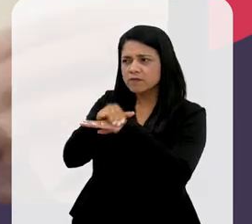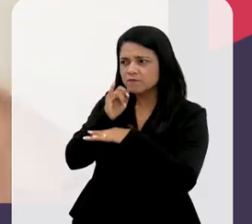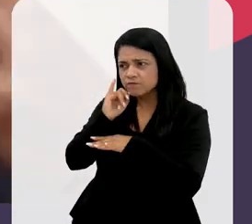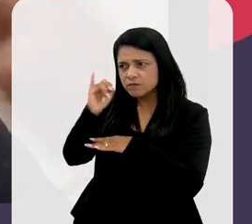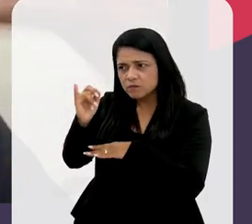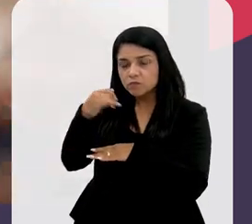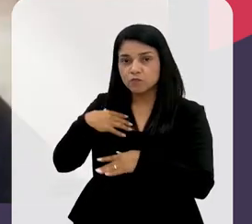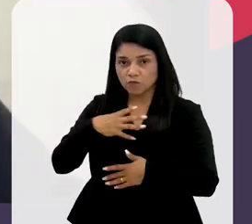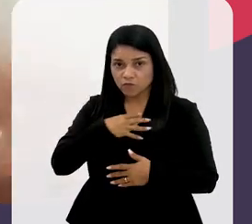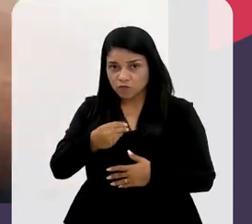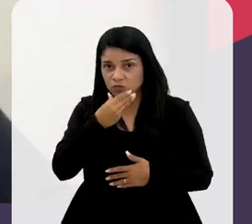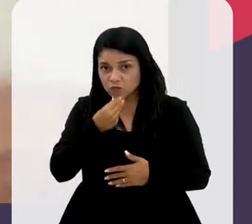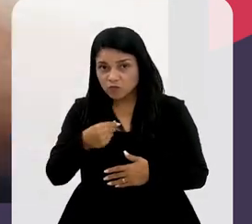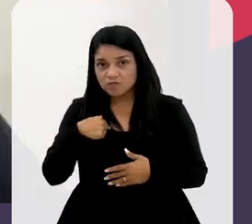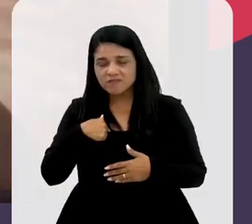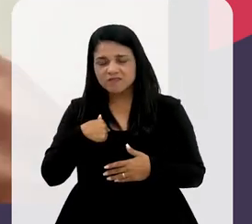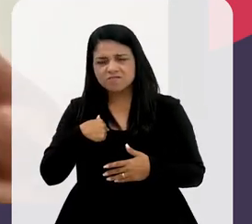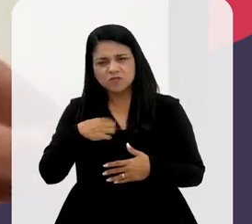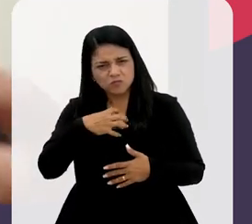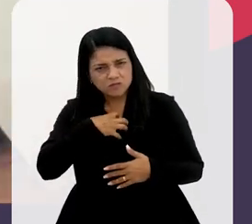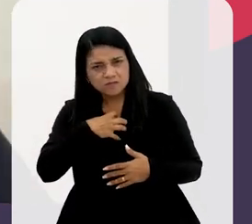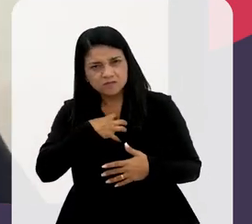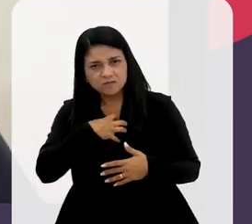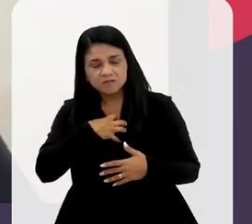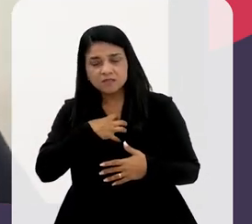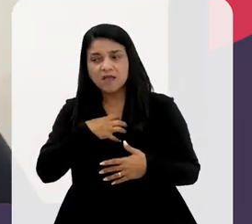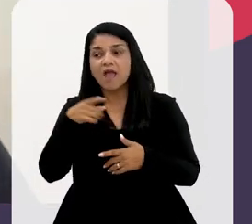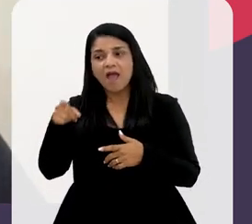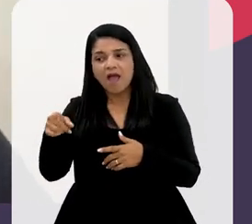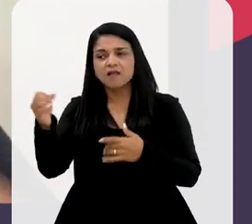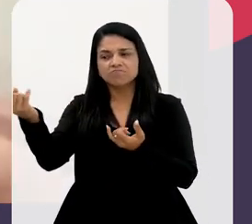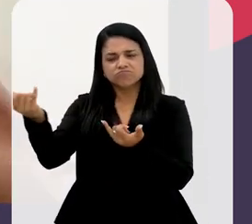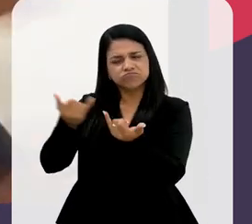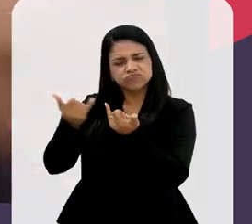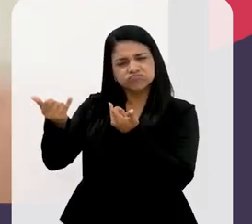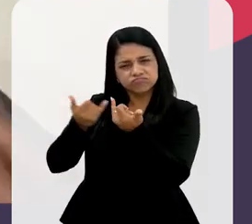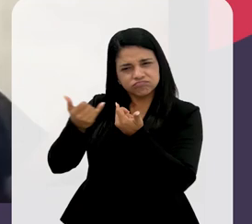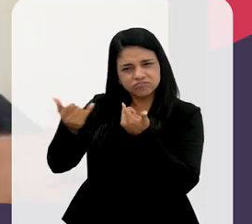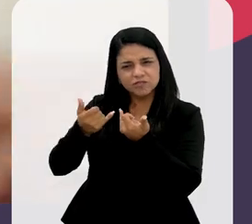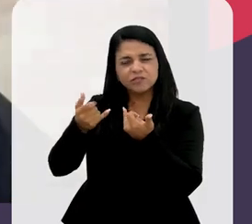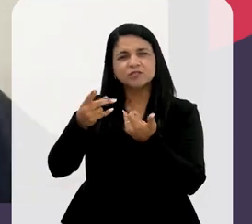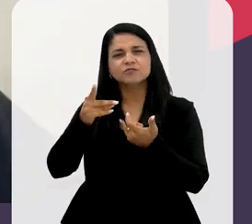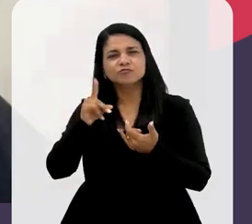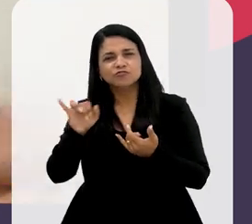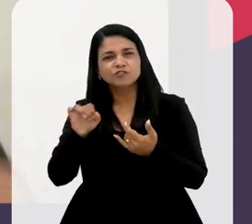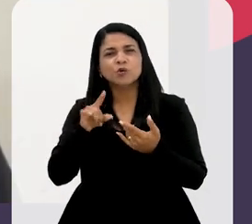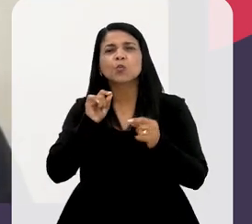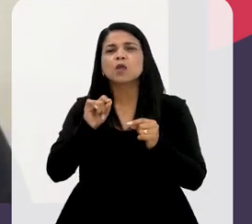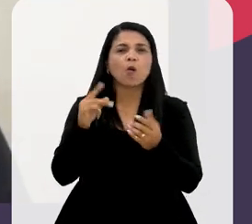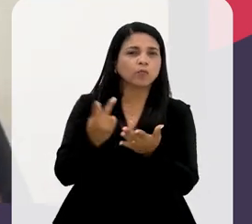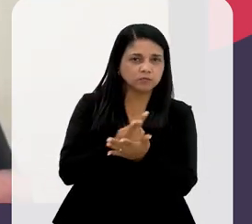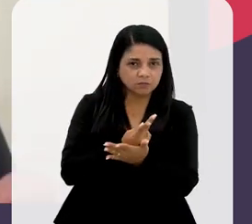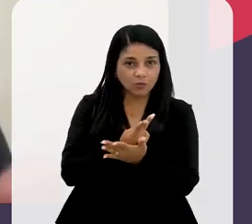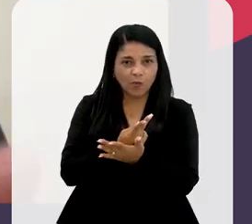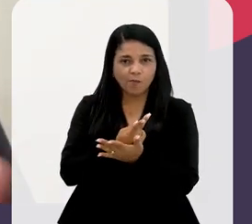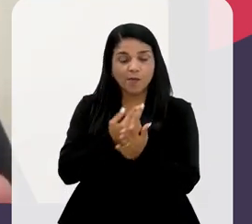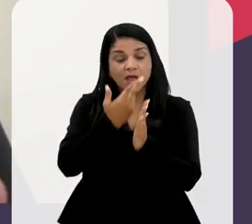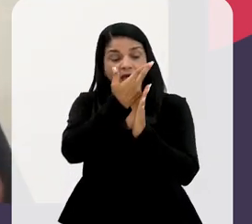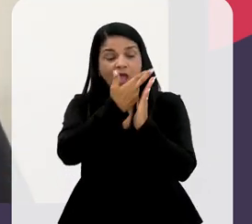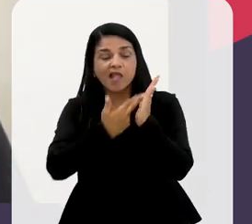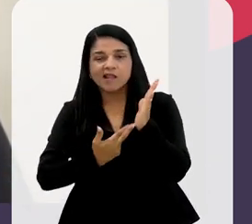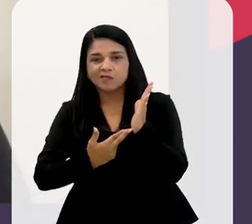eu conversei para ele as sensações que eu tive, ele foi me contando, nessa data, mais ou menos, aconteceu isso com o meu filho, ia